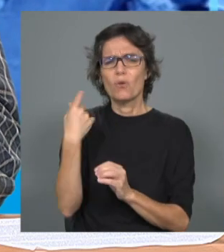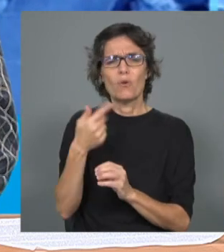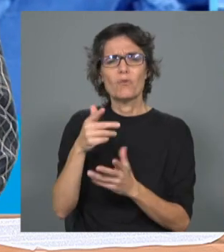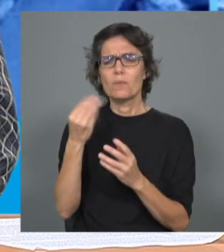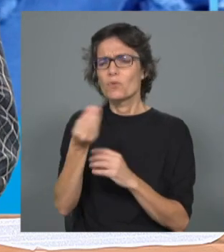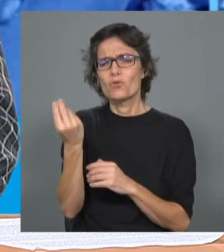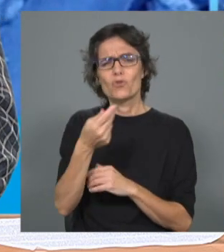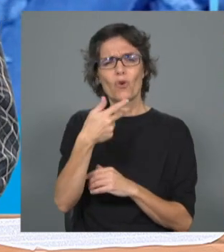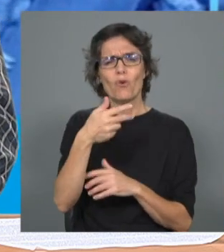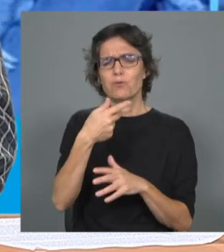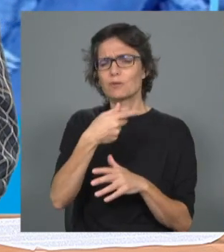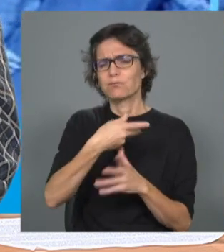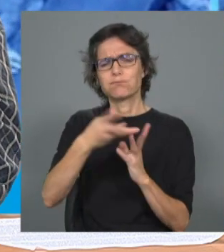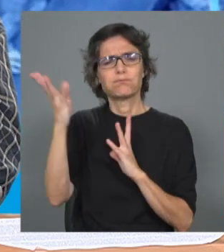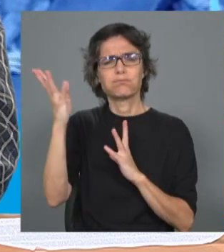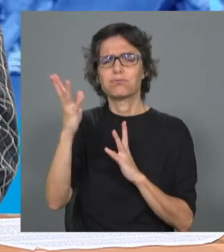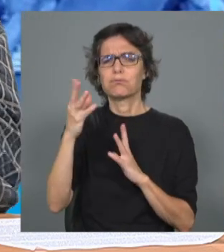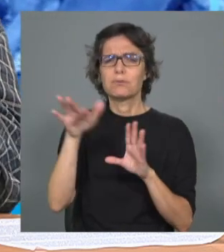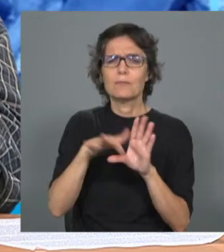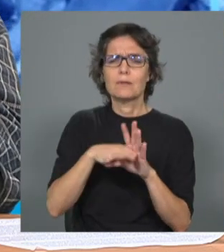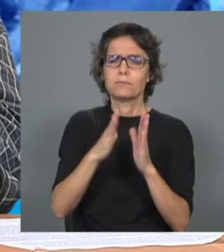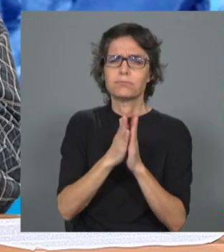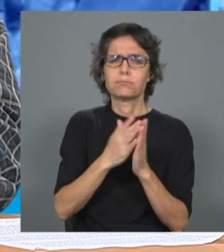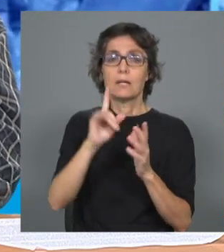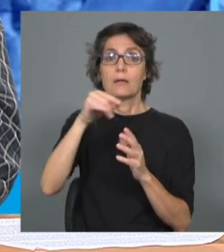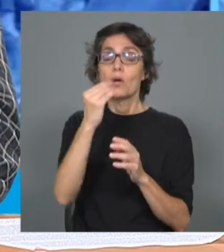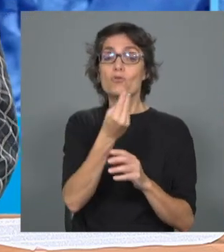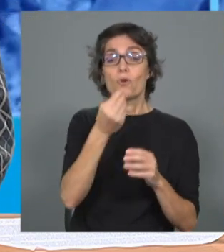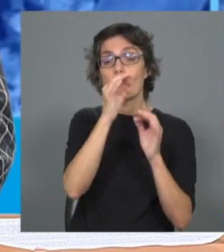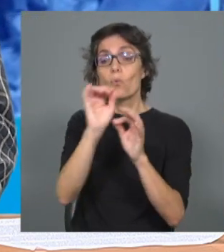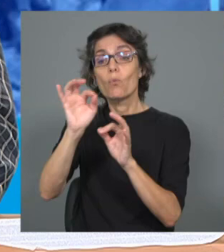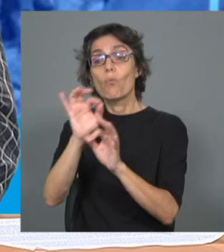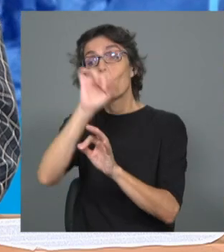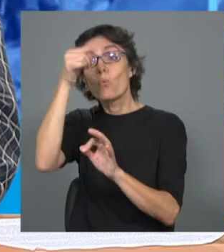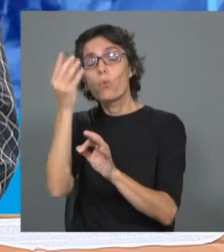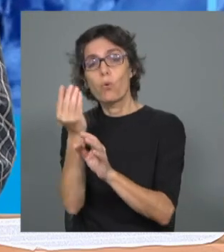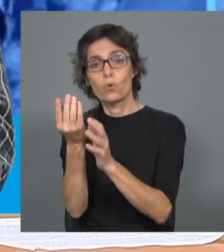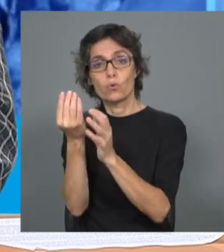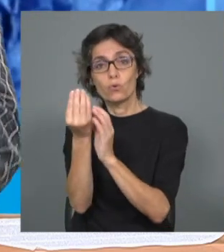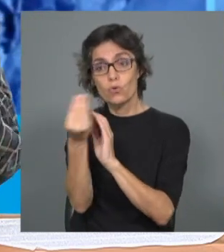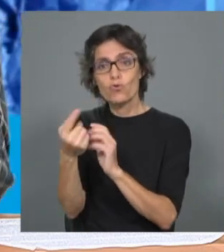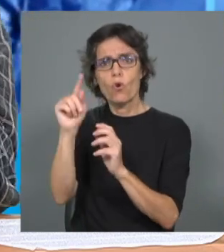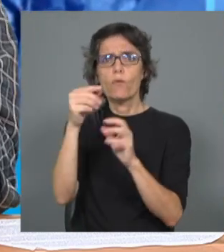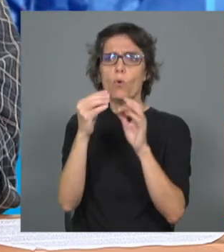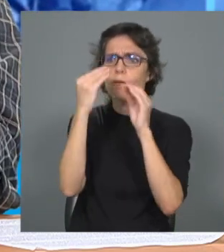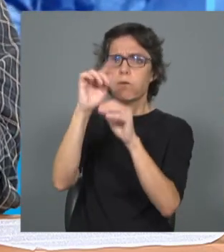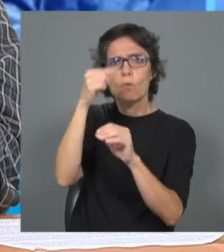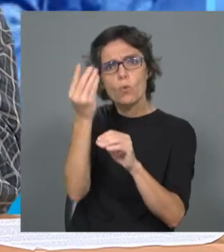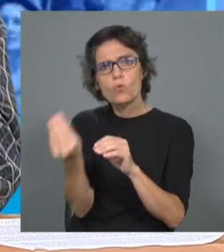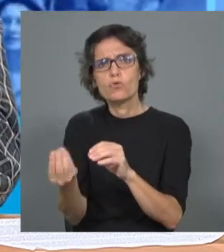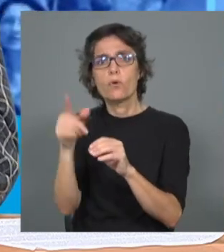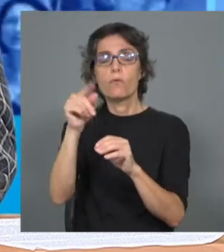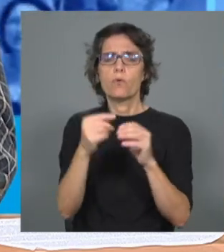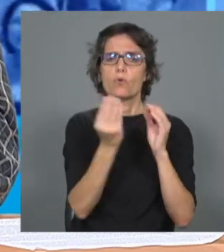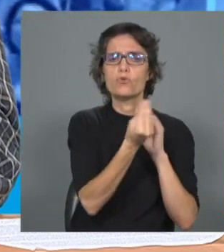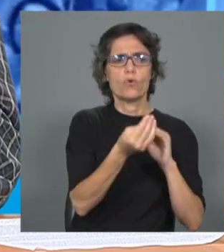celebrações. Nós temos jovens que cuidam dos outros jovens, jovens que formam os outros jovens, jovens que ajudam a construir as igrejas,